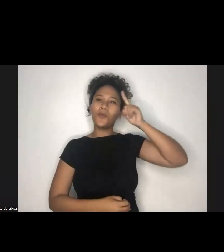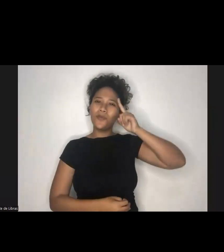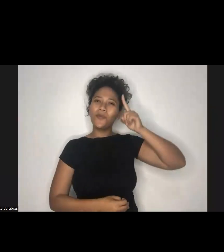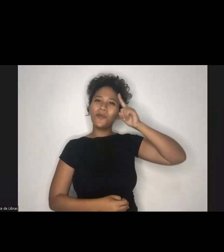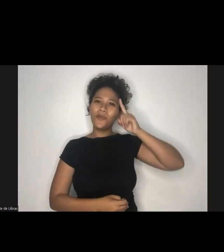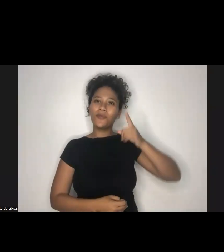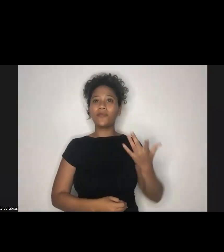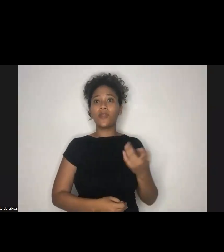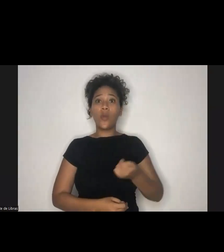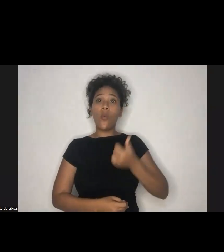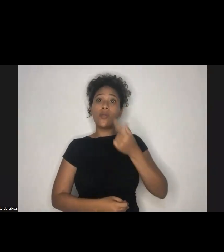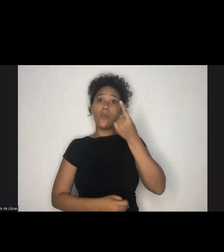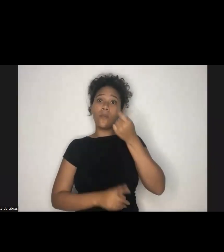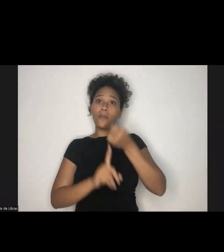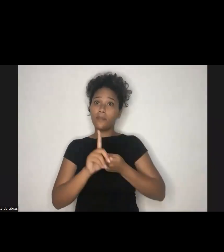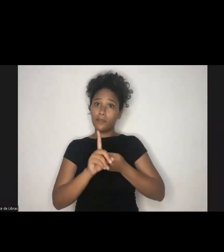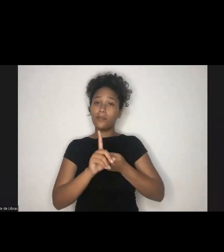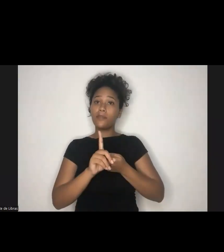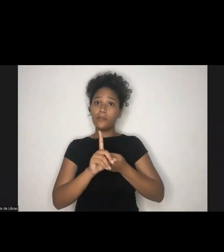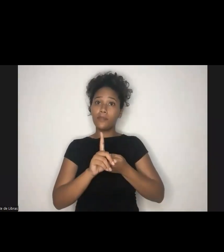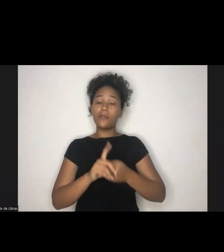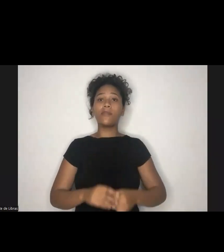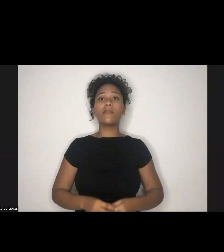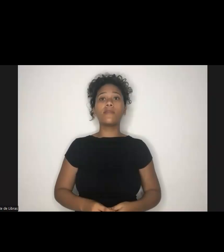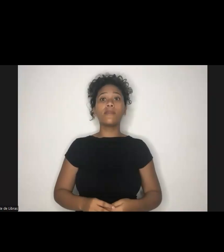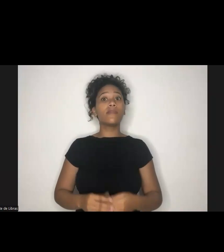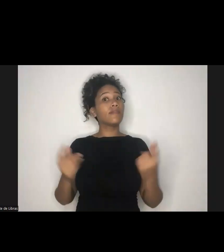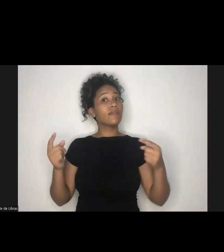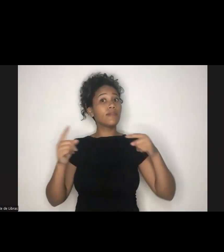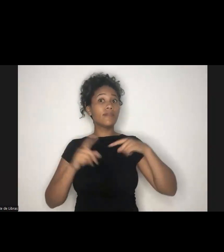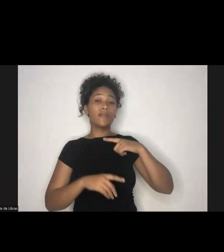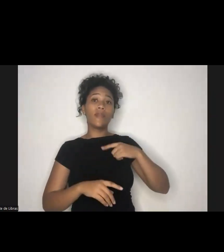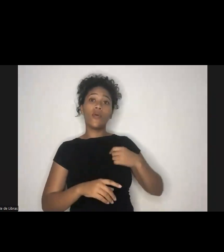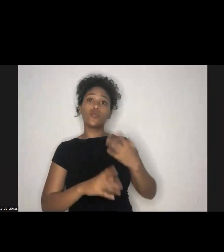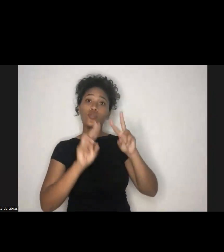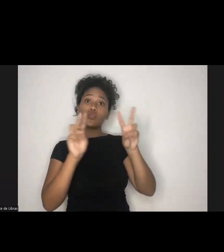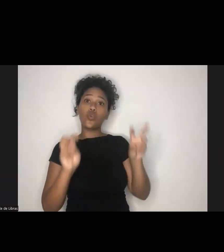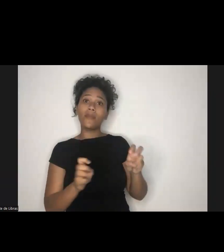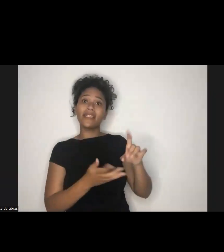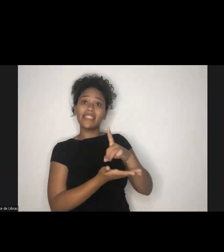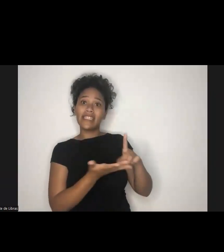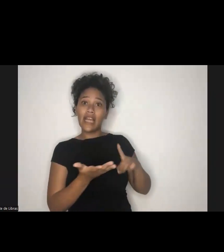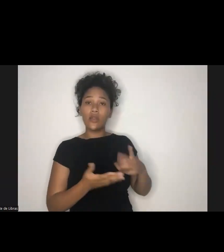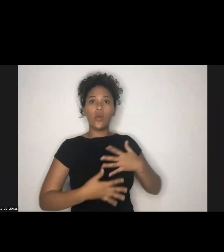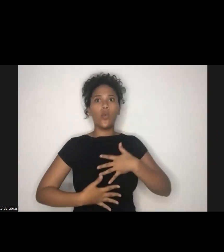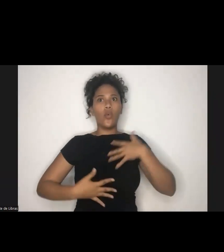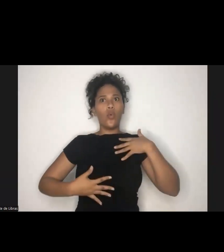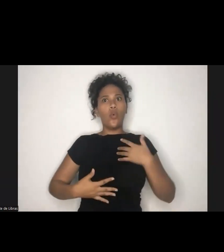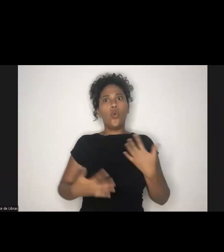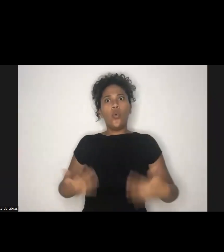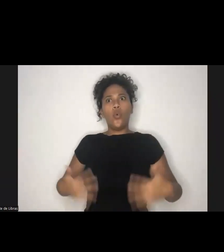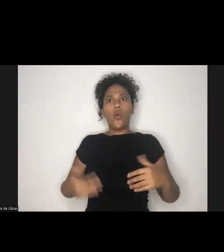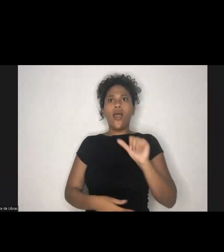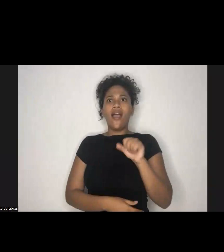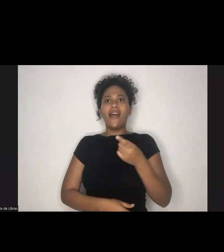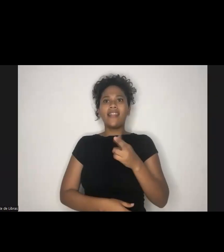quase um mês e hoje nesse nosso módulo de design é uma grande honra contar com Andreia much